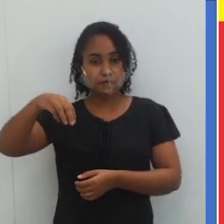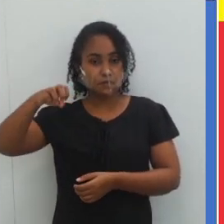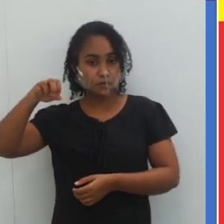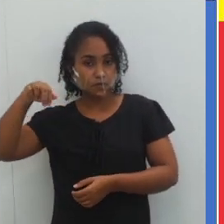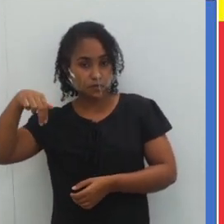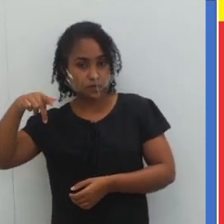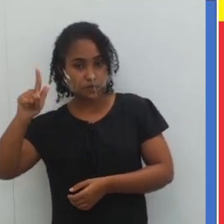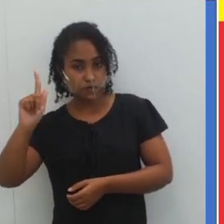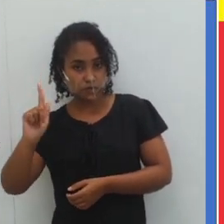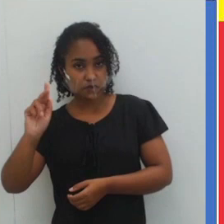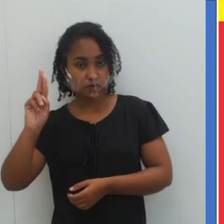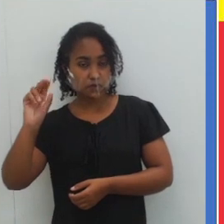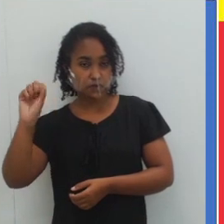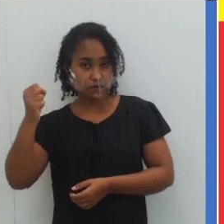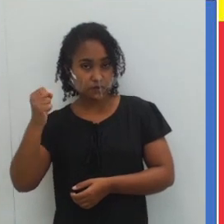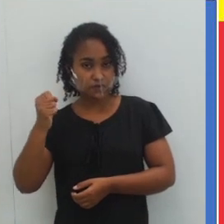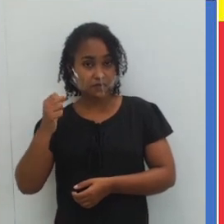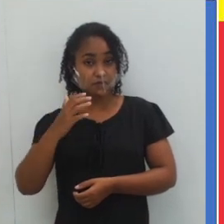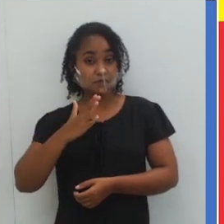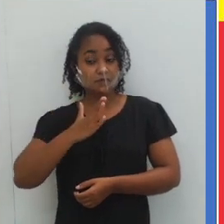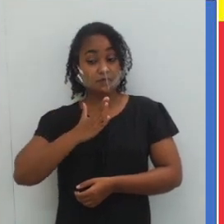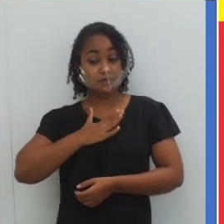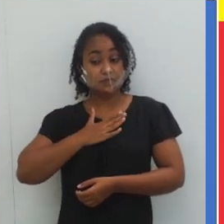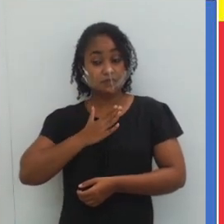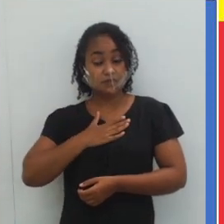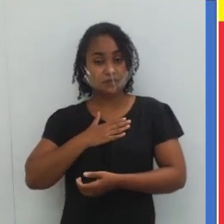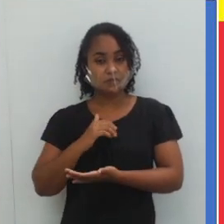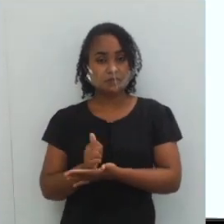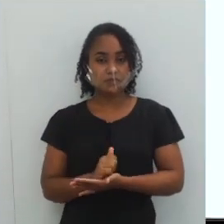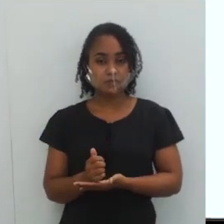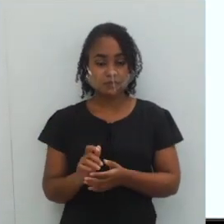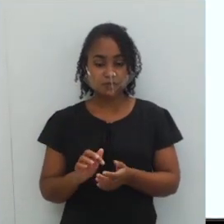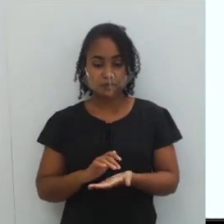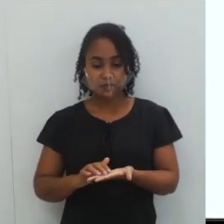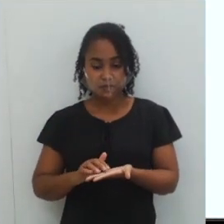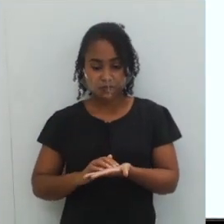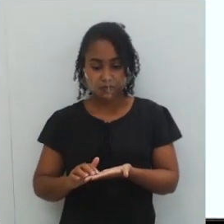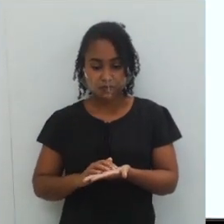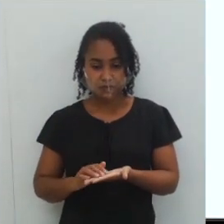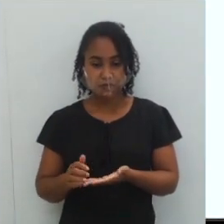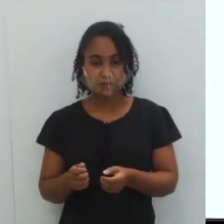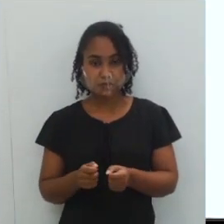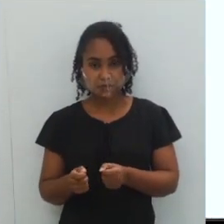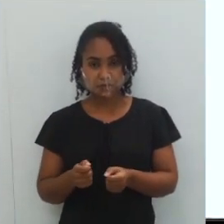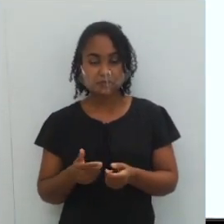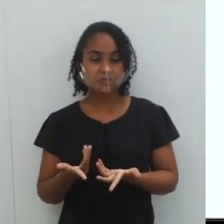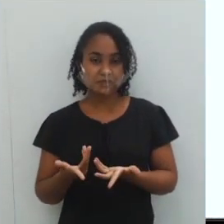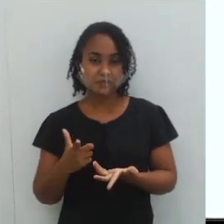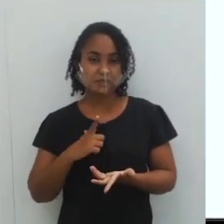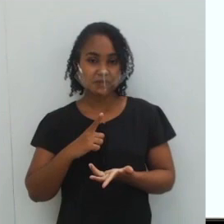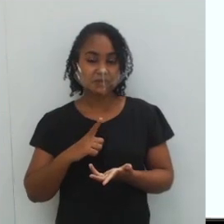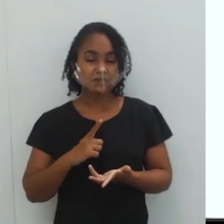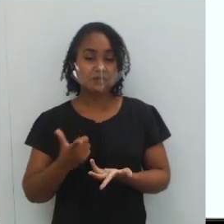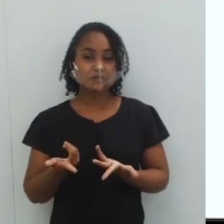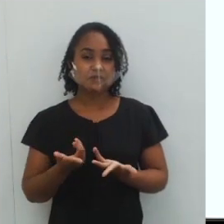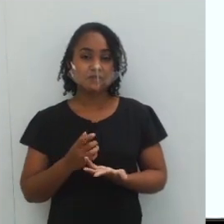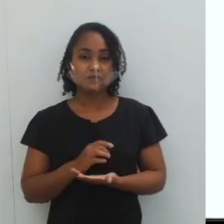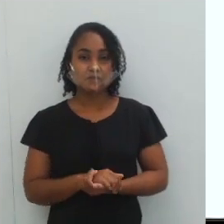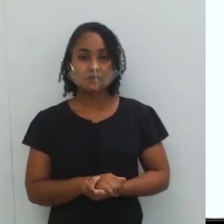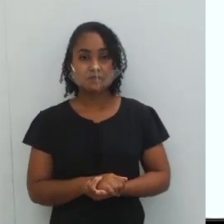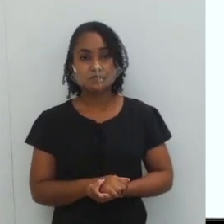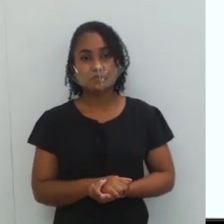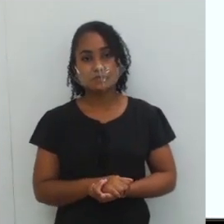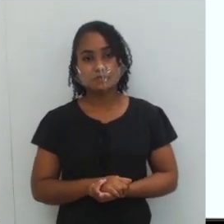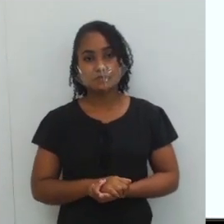when I played. Quando eu joguei. Então, quando você estava jogando, ela também estava. She was playing